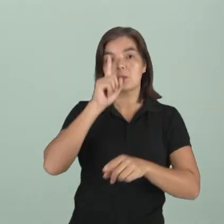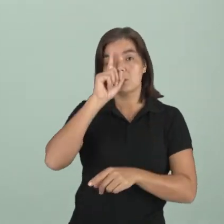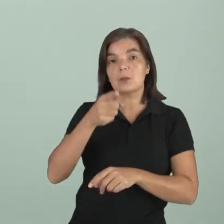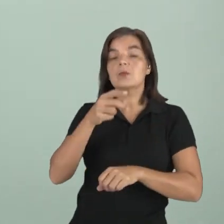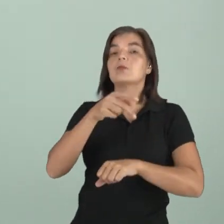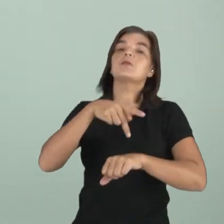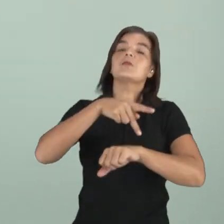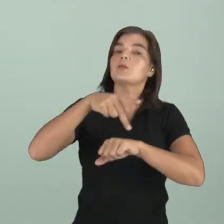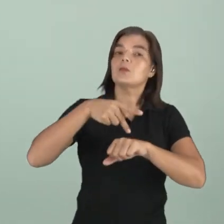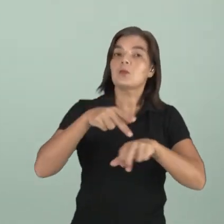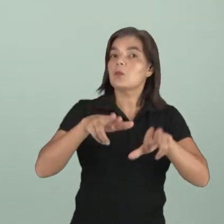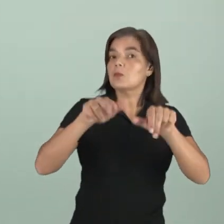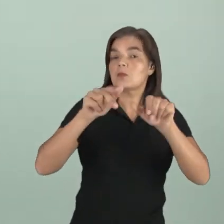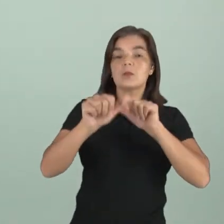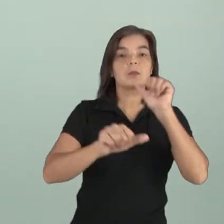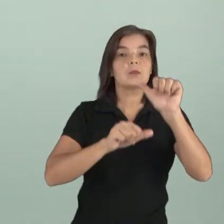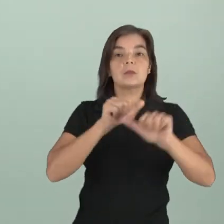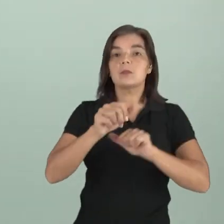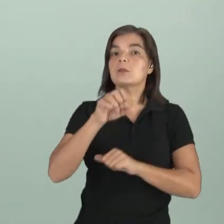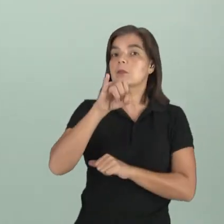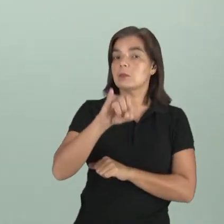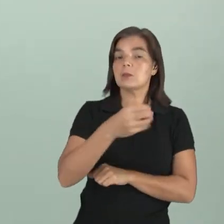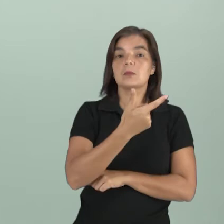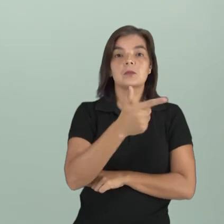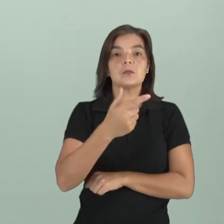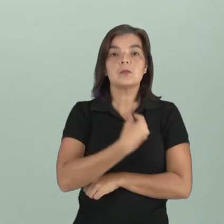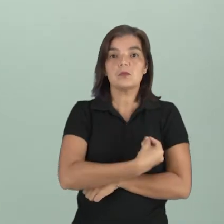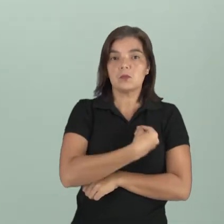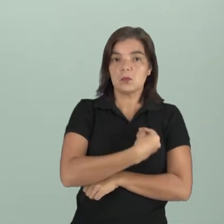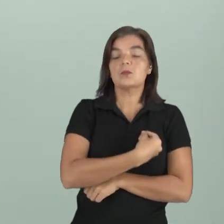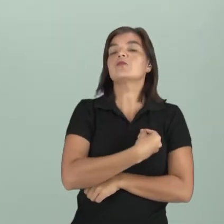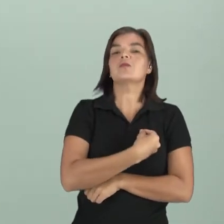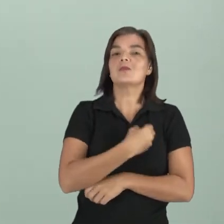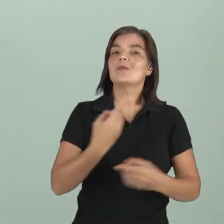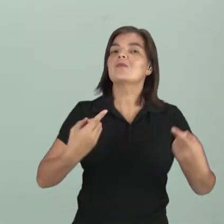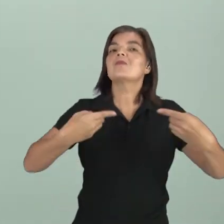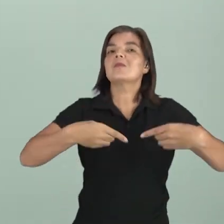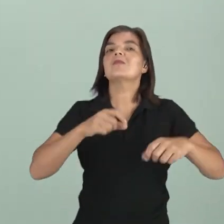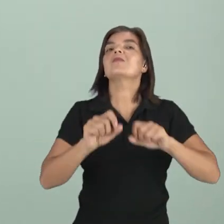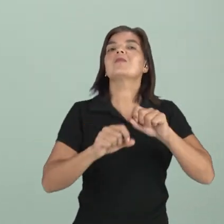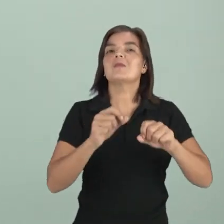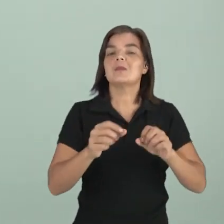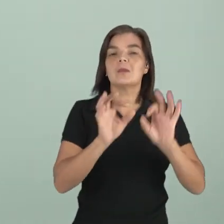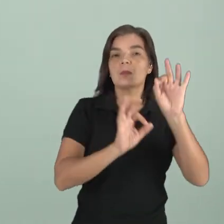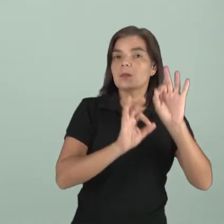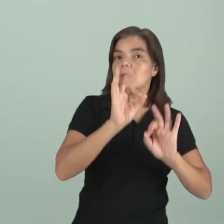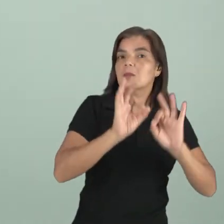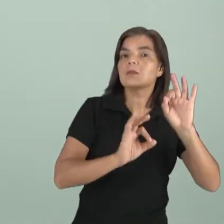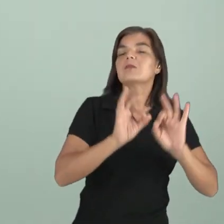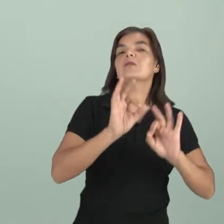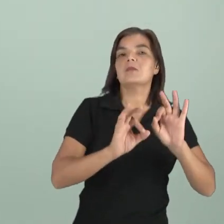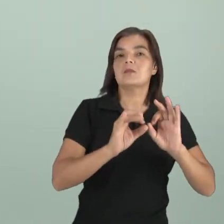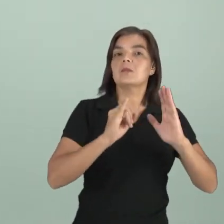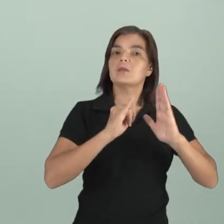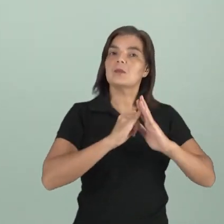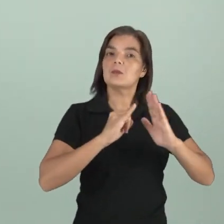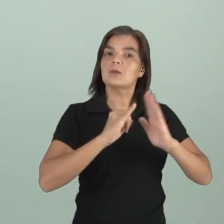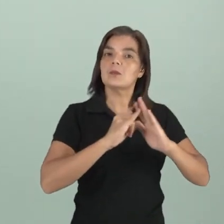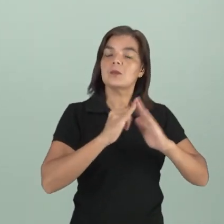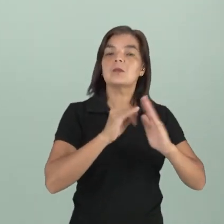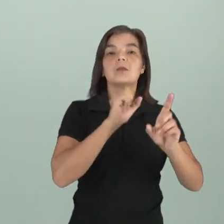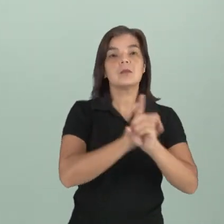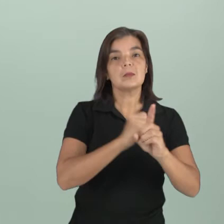Estado nunca serão alteradas se não existe o contraponto, que é a organização institucional